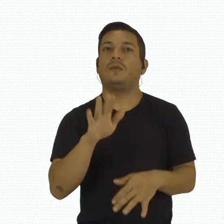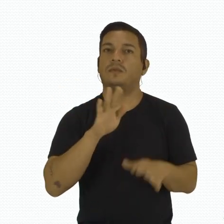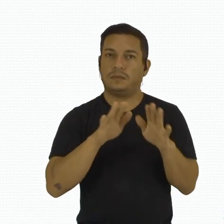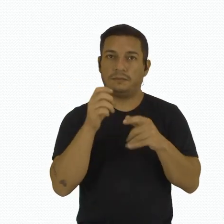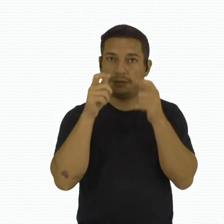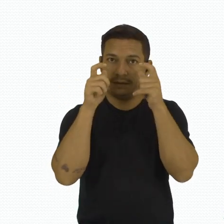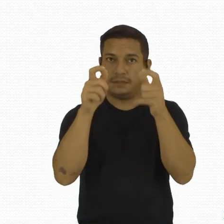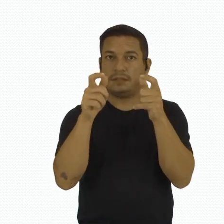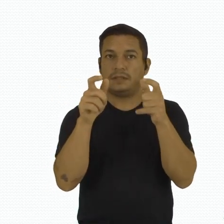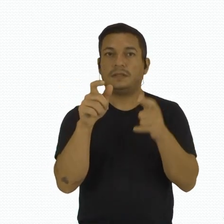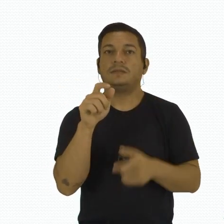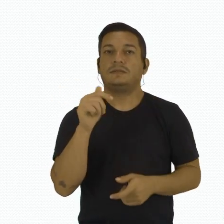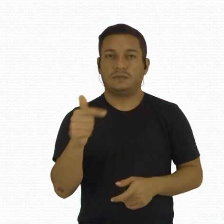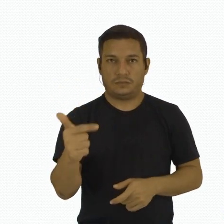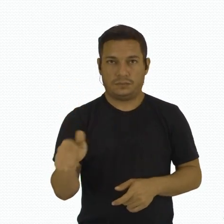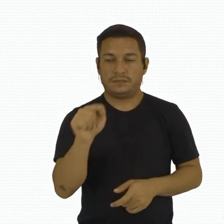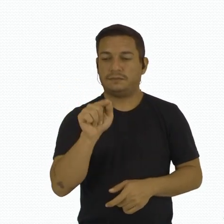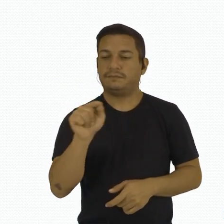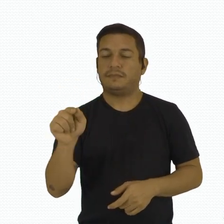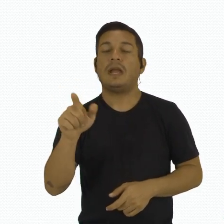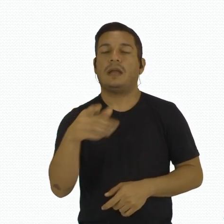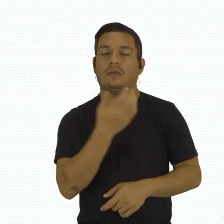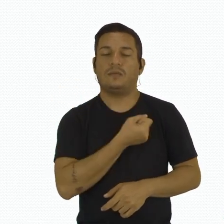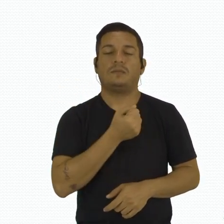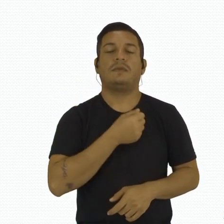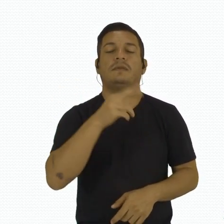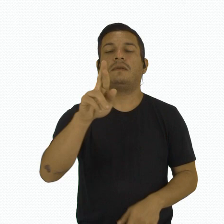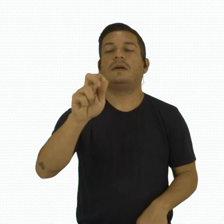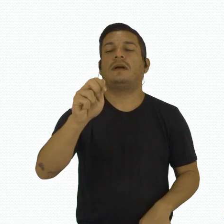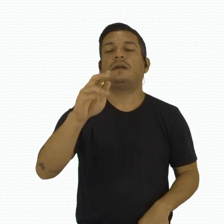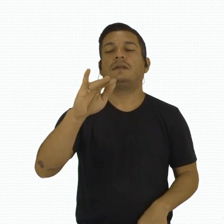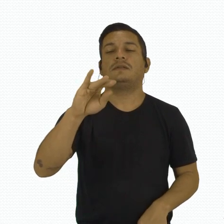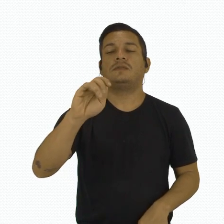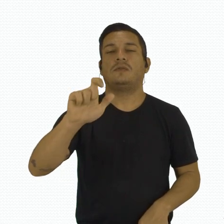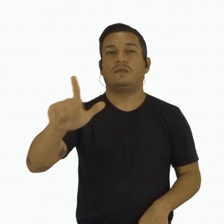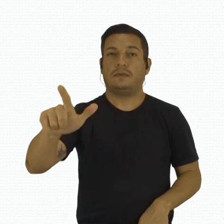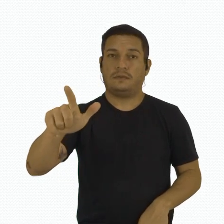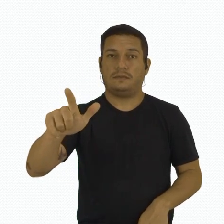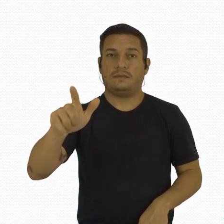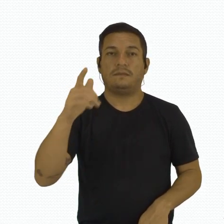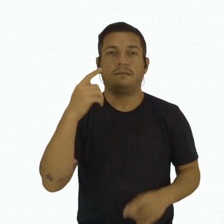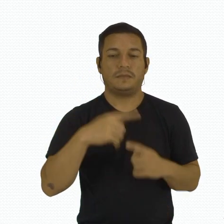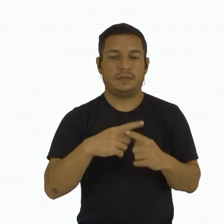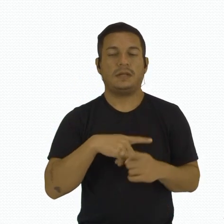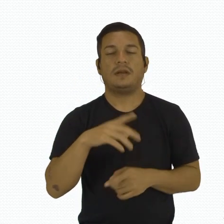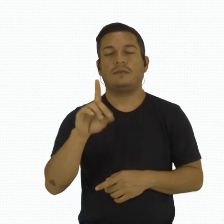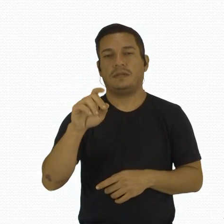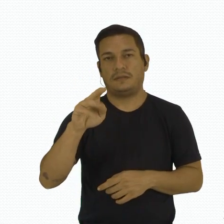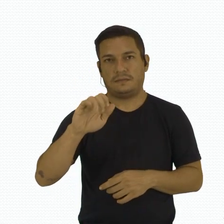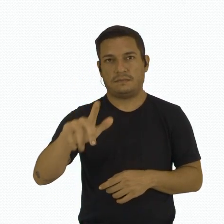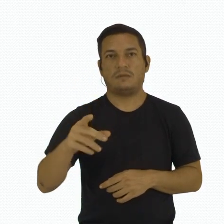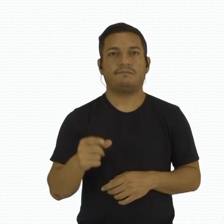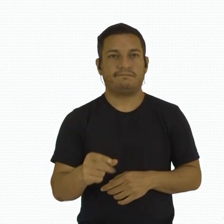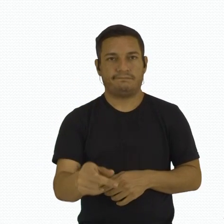tiver reticência no final, é um número racional, porque ele se torna um decimal finito, ok? Tome